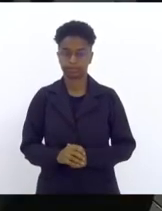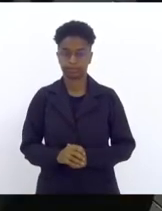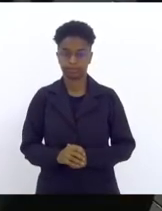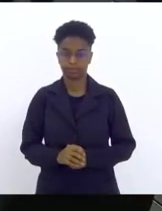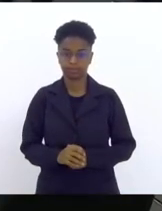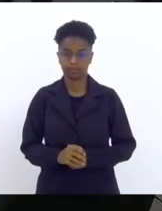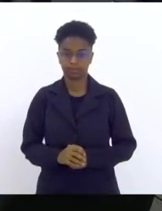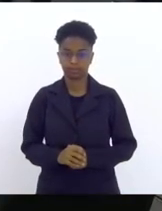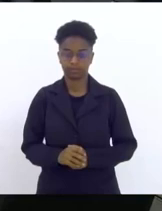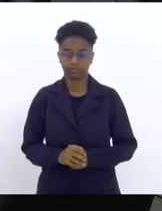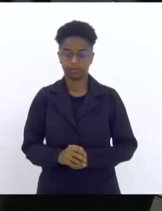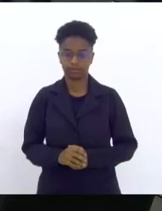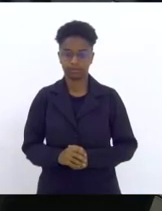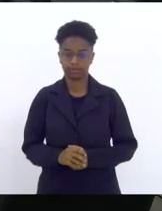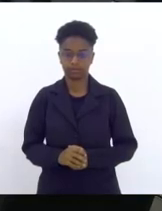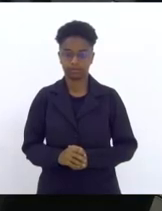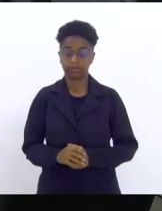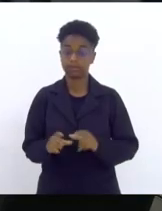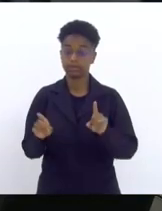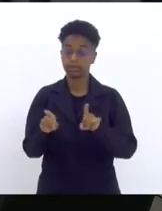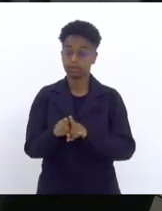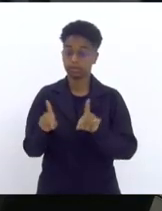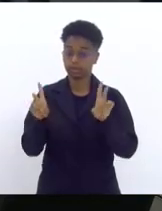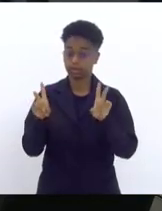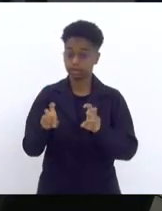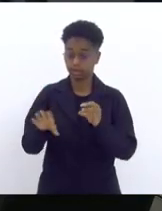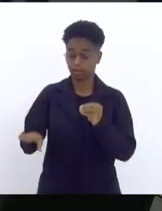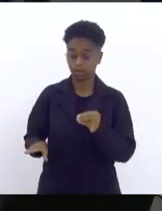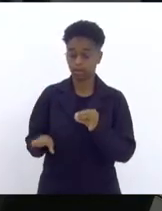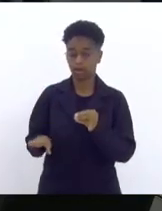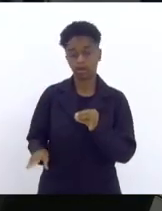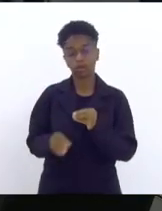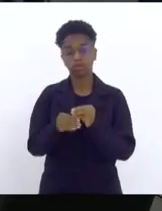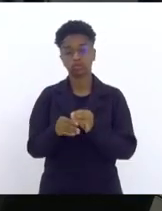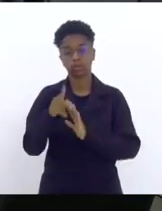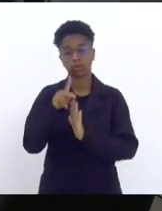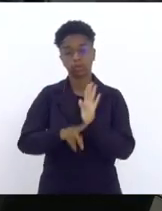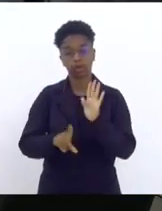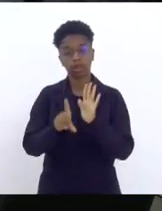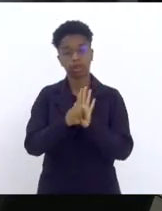e sobre a inclusão do projeto de lei